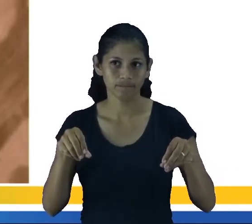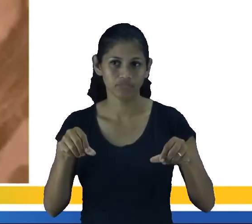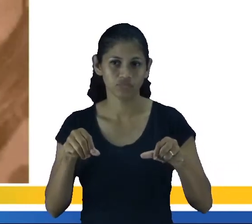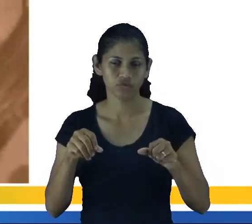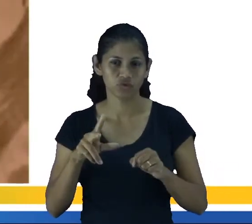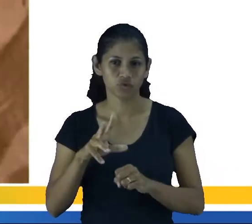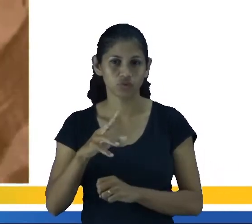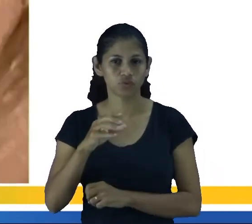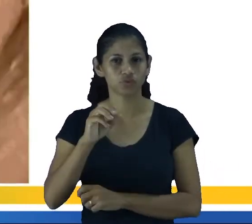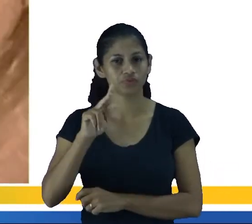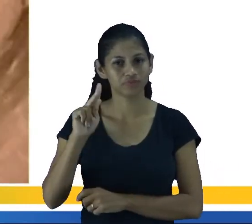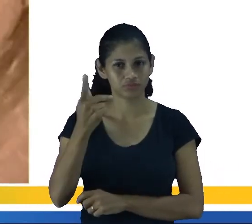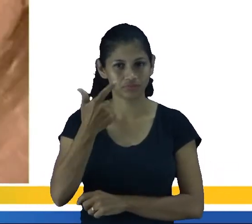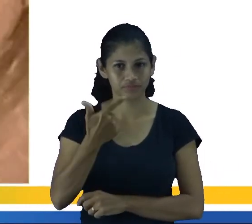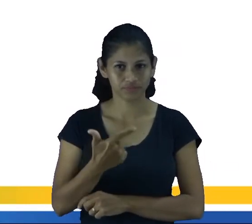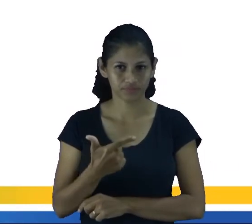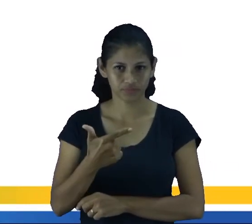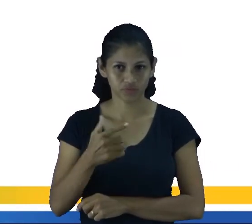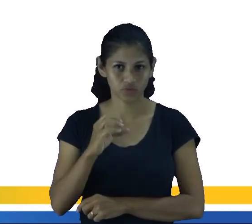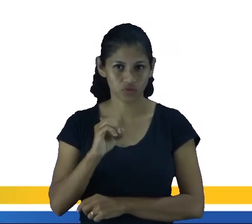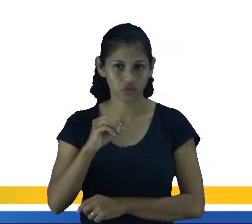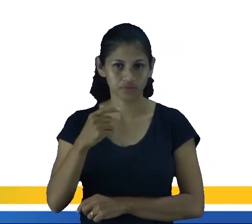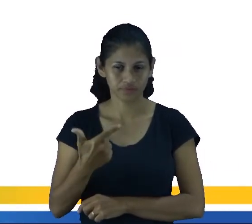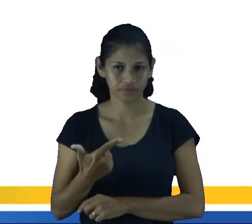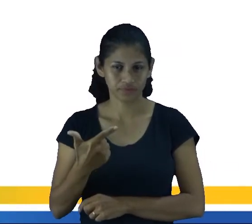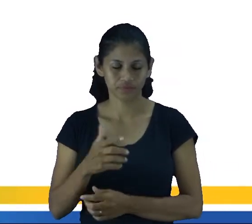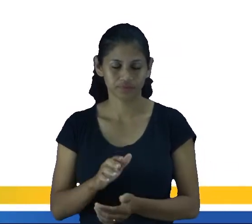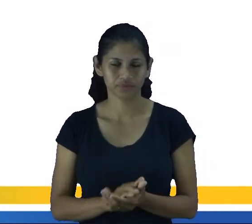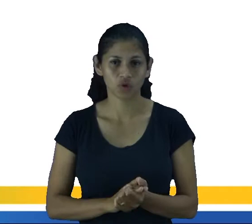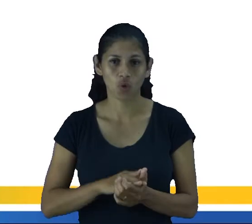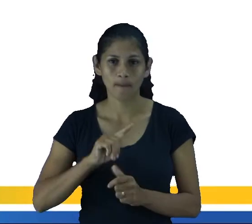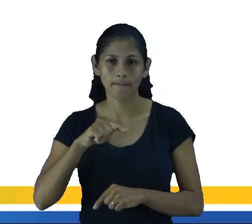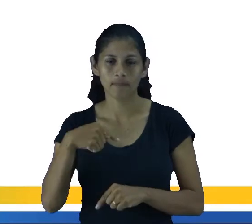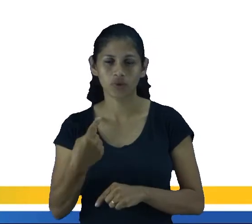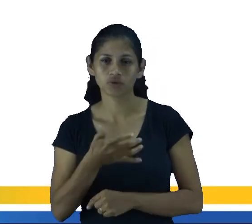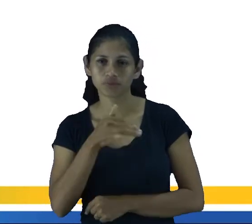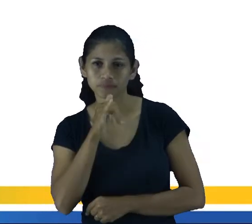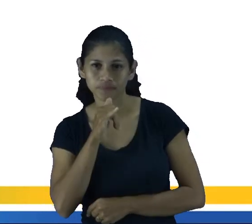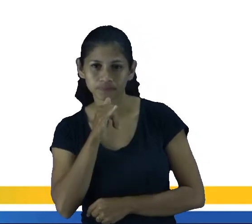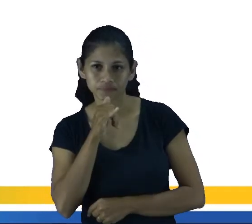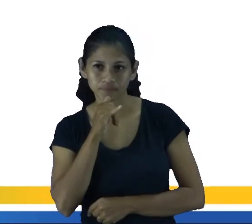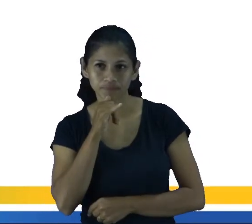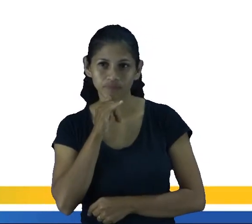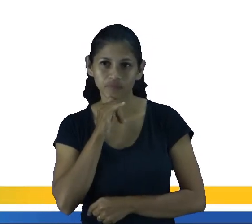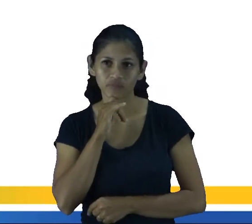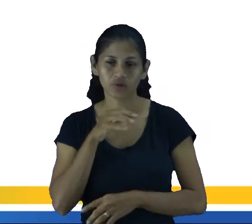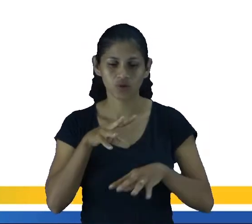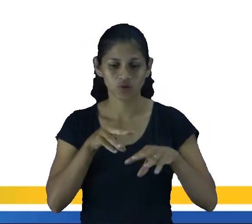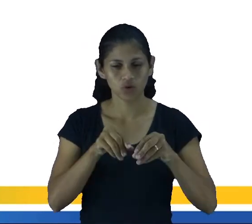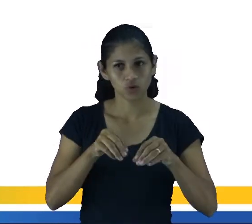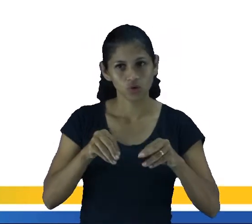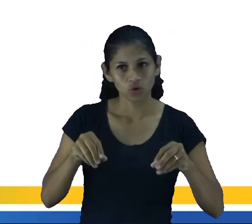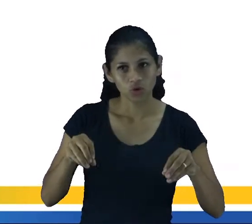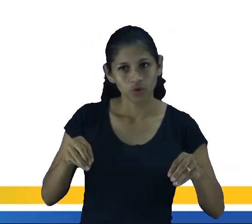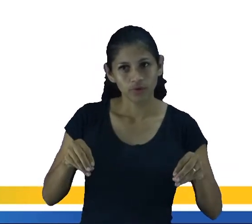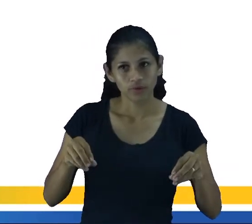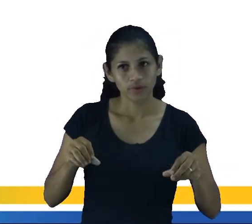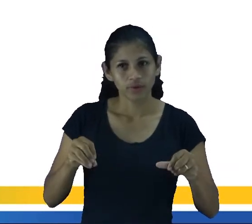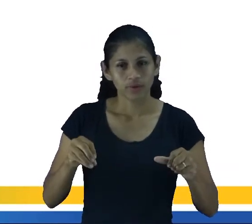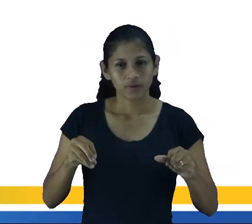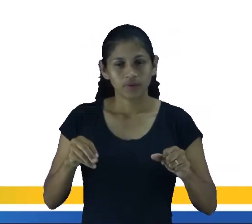do H2O2. Vamos aqui para o próximo exemplo. Então, a gente vai ter também uma reação de decomposição através